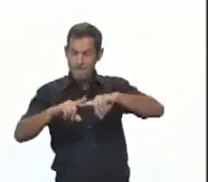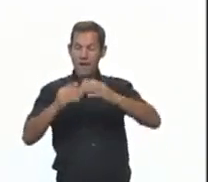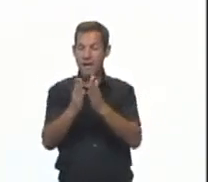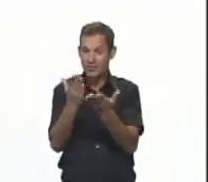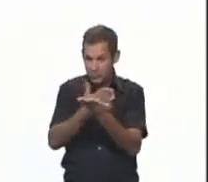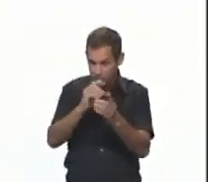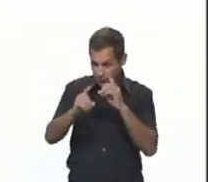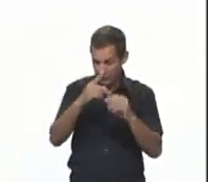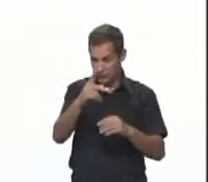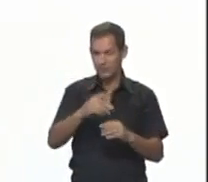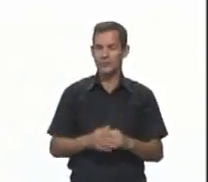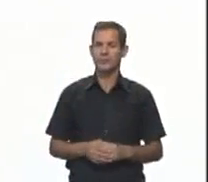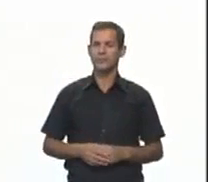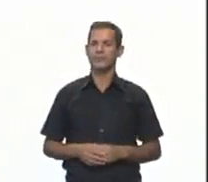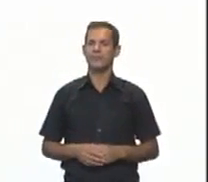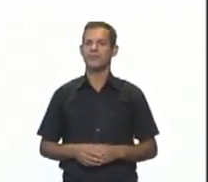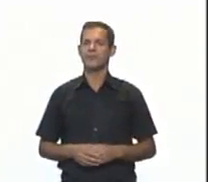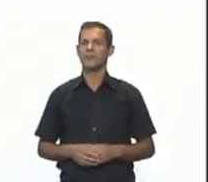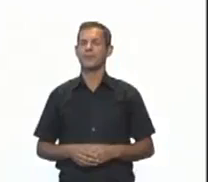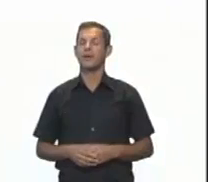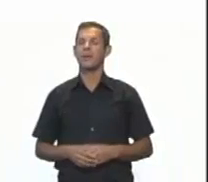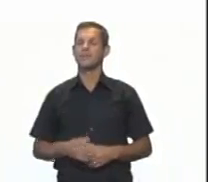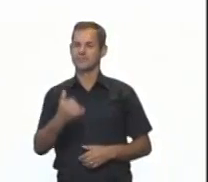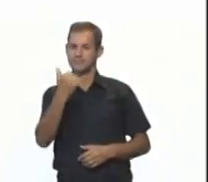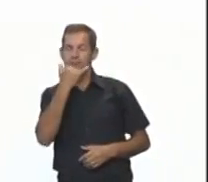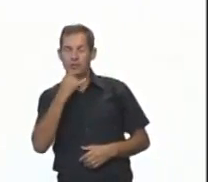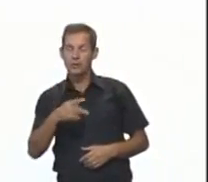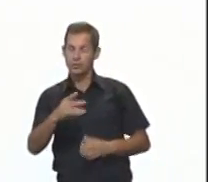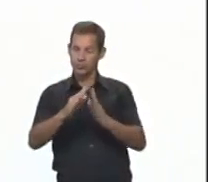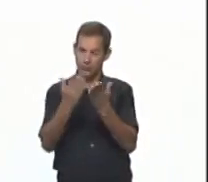livro didático de vocês,